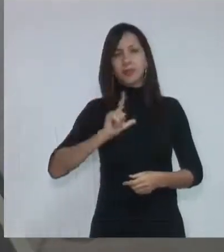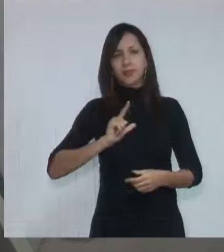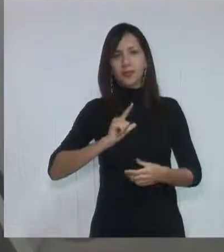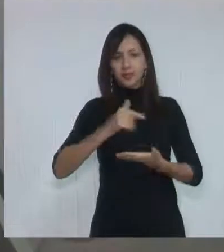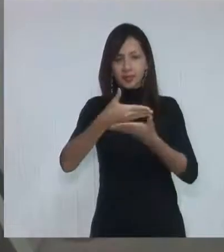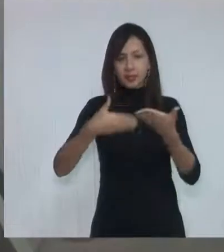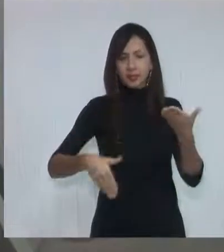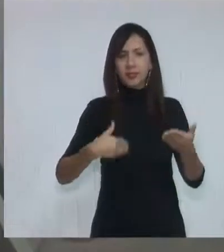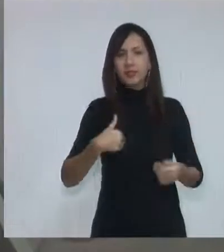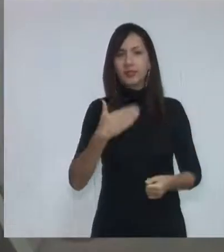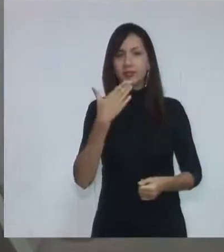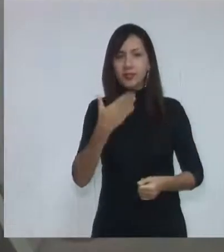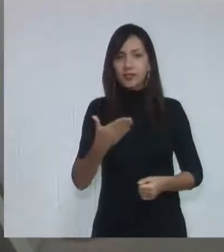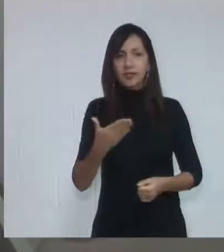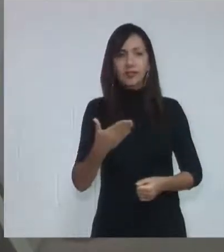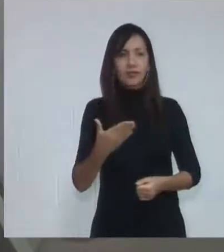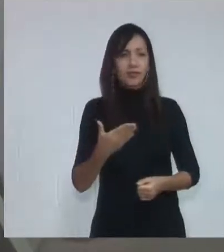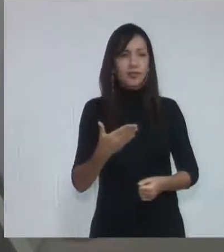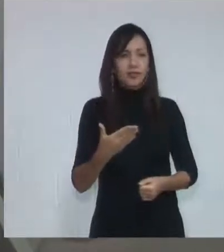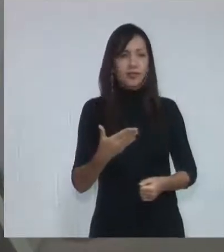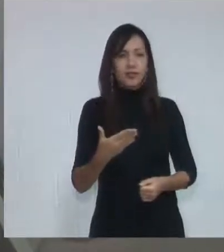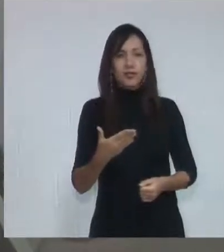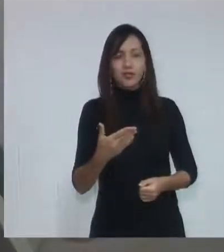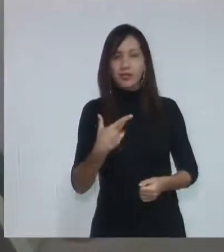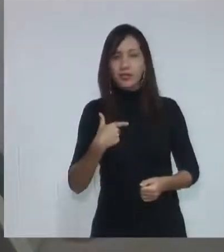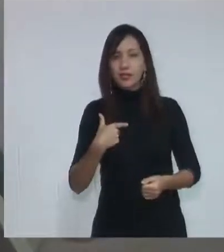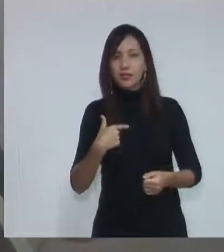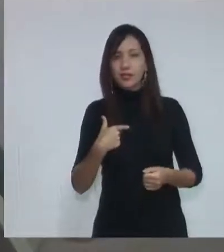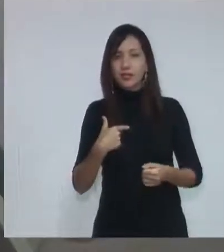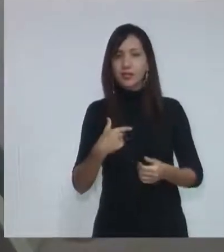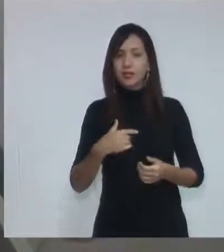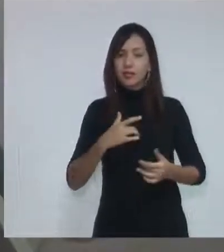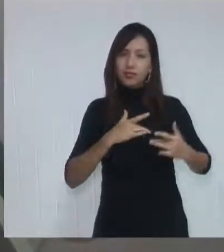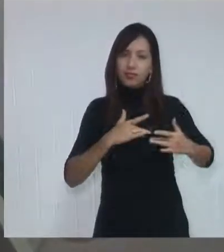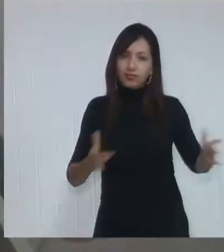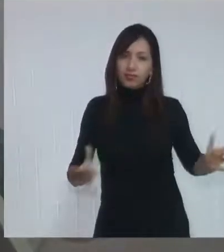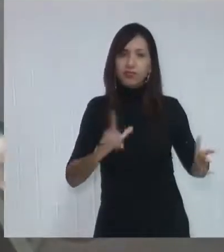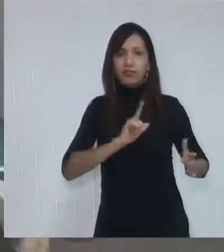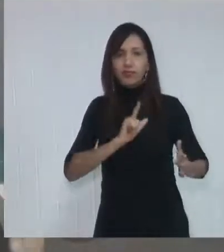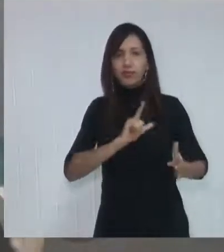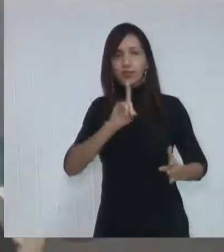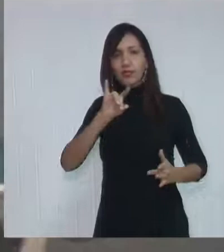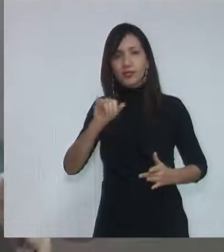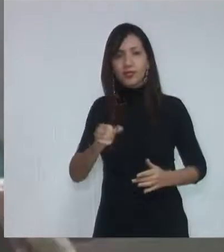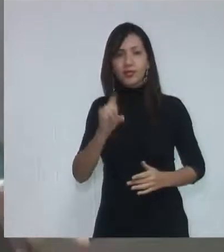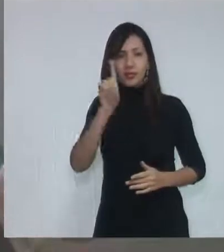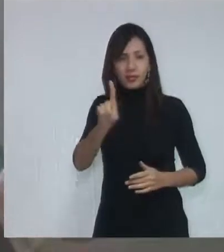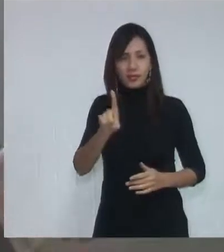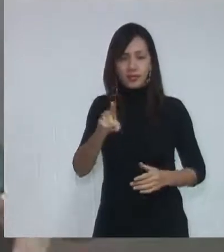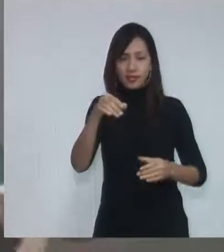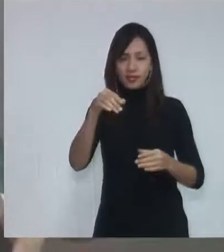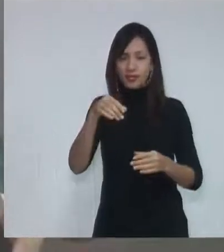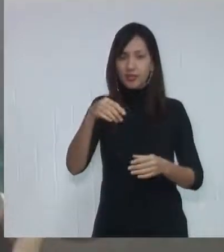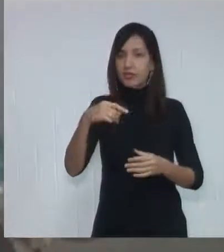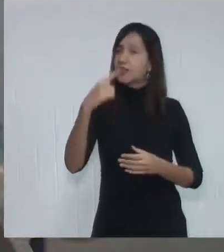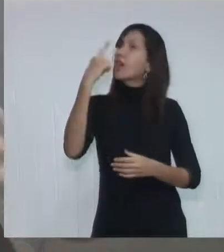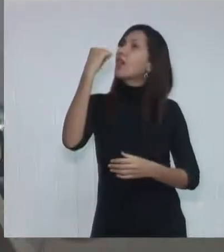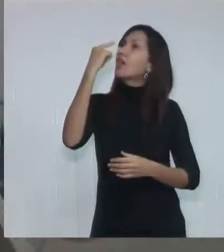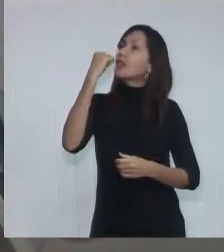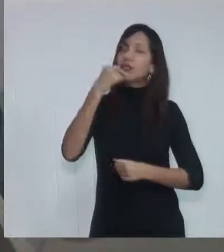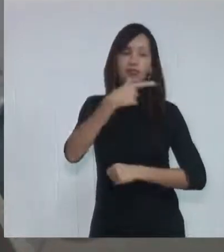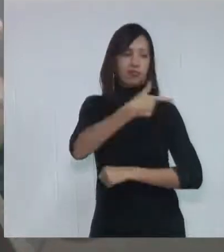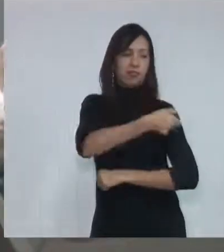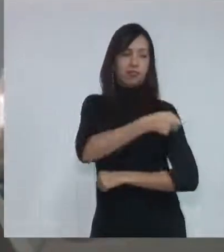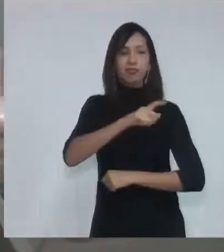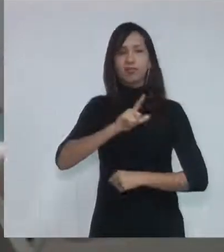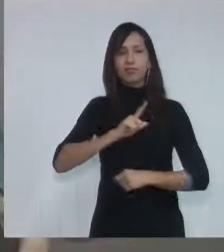do vereador Paulinho Palmeira, especificamente a questão do dia D, a vacinação, cabe geralmente